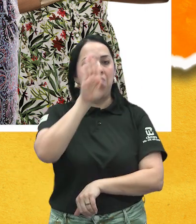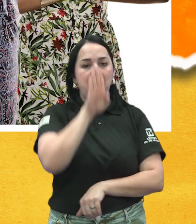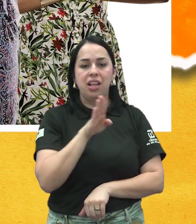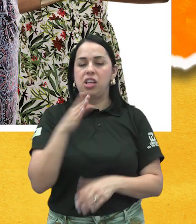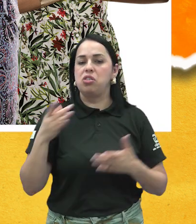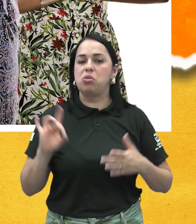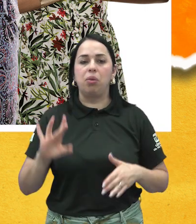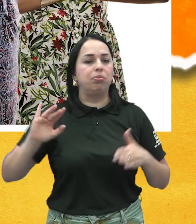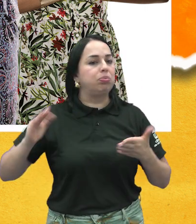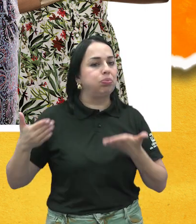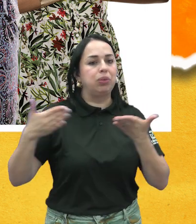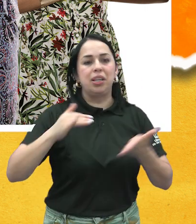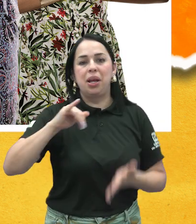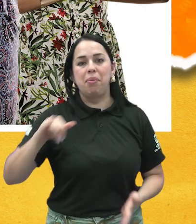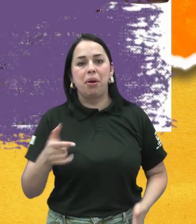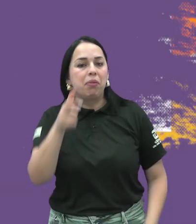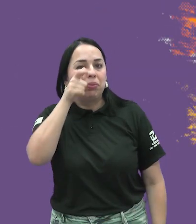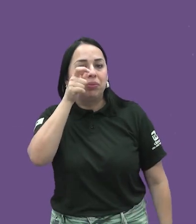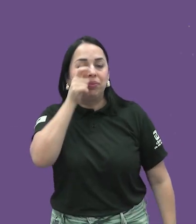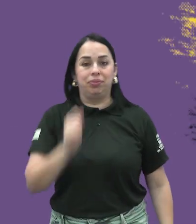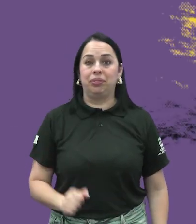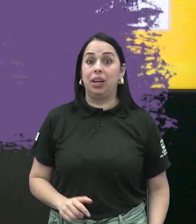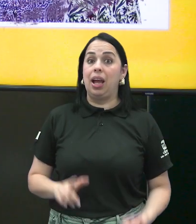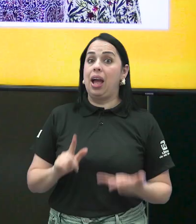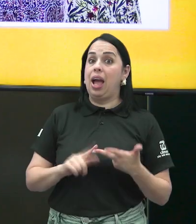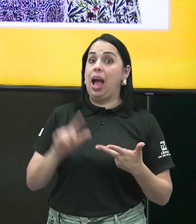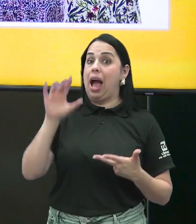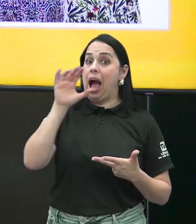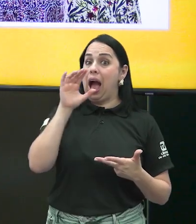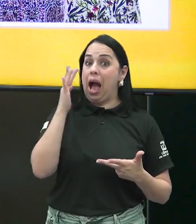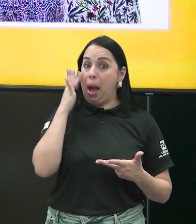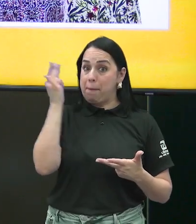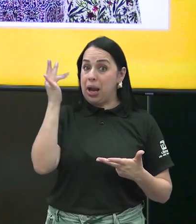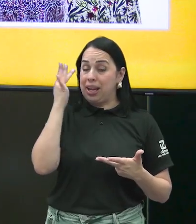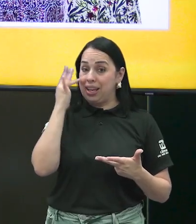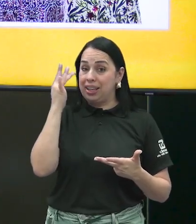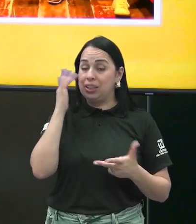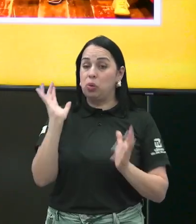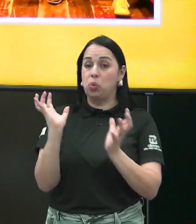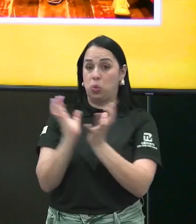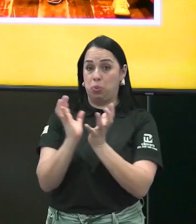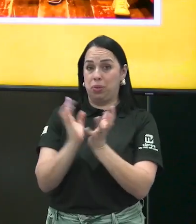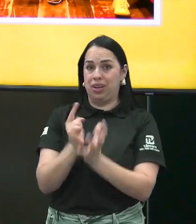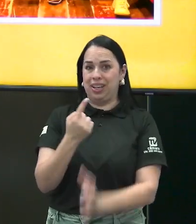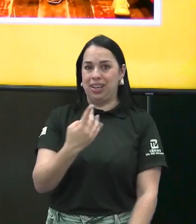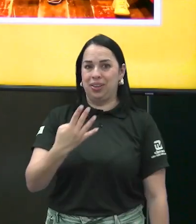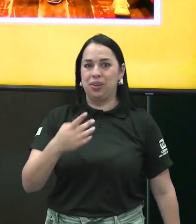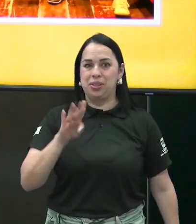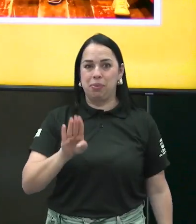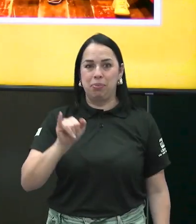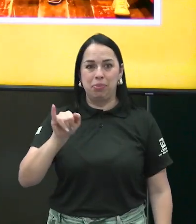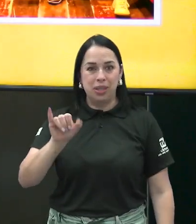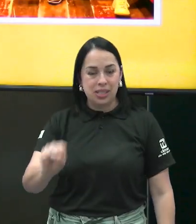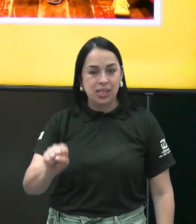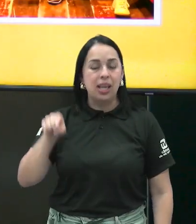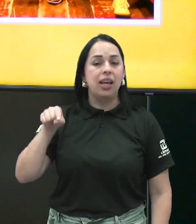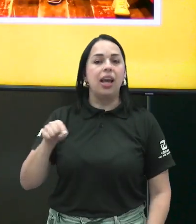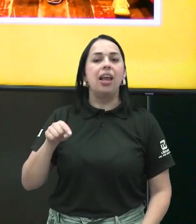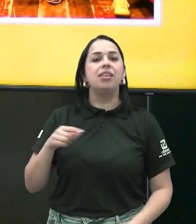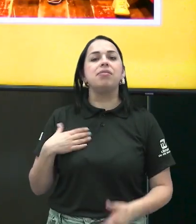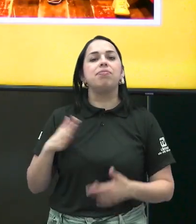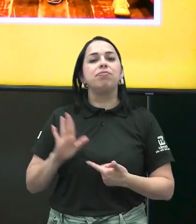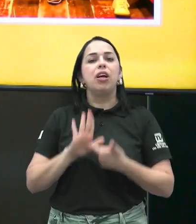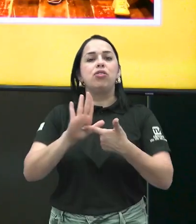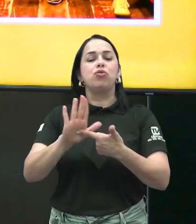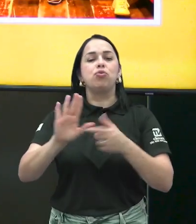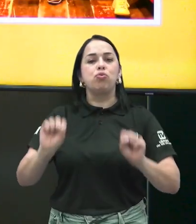entrada é gratuita, é só chegar por lá e curtir. Já amanhã, sábado, a banda 14 Bis faz um super show no palco externo